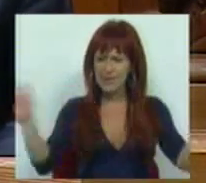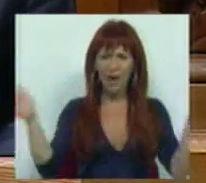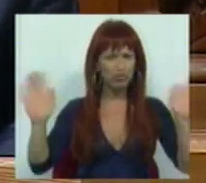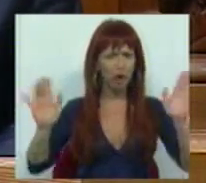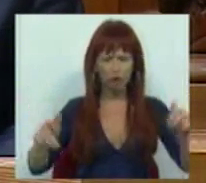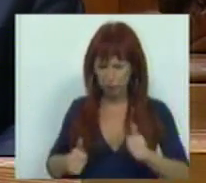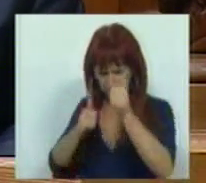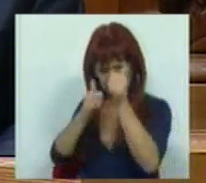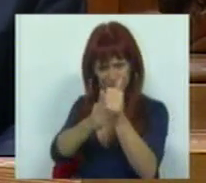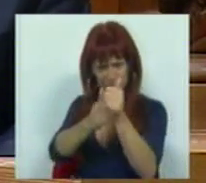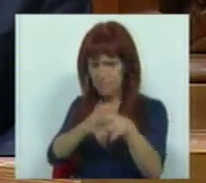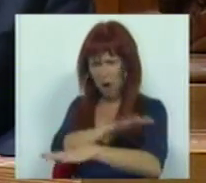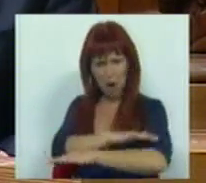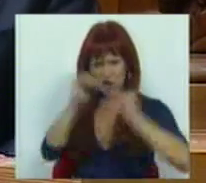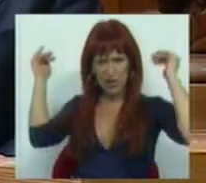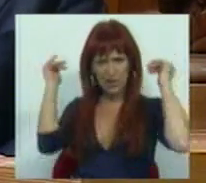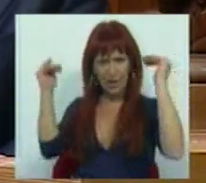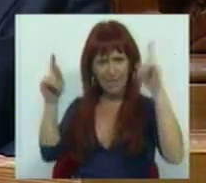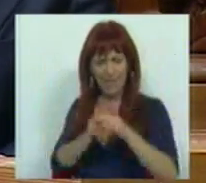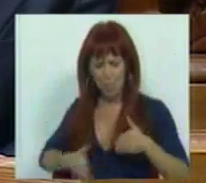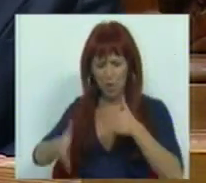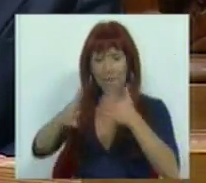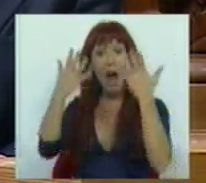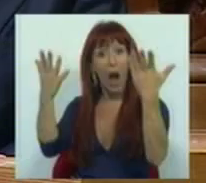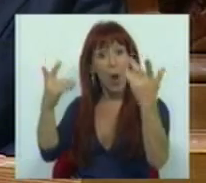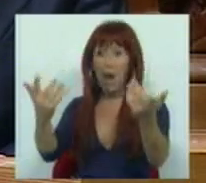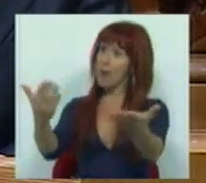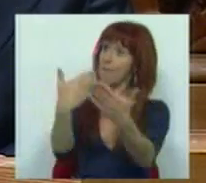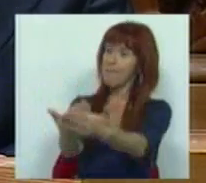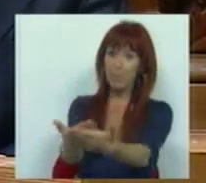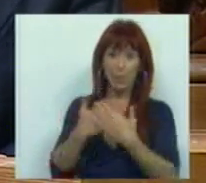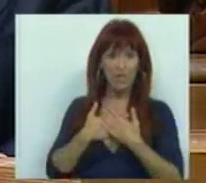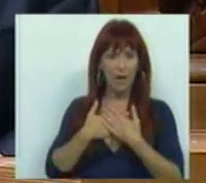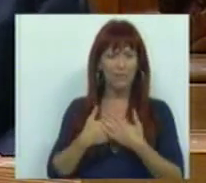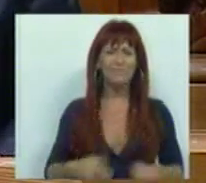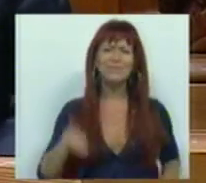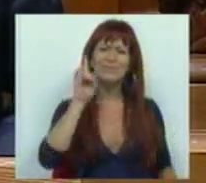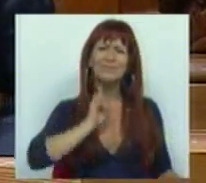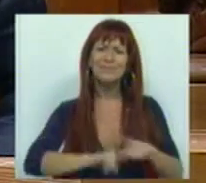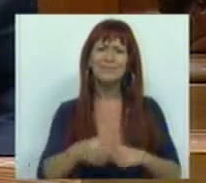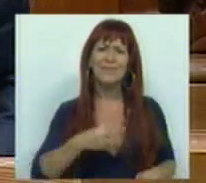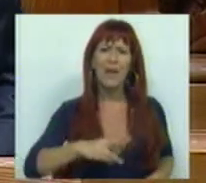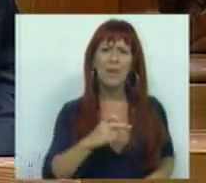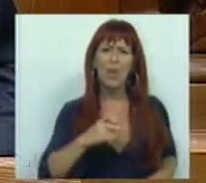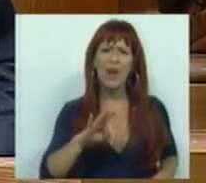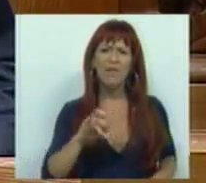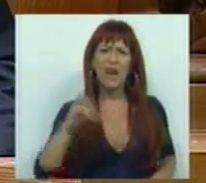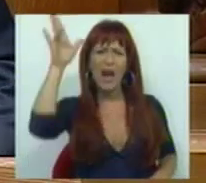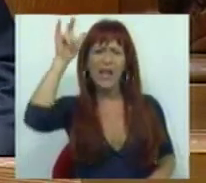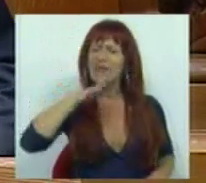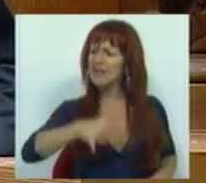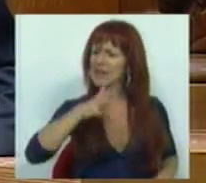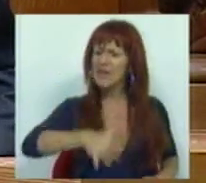já seguiu em maior escala o caminho que agora nos propõem. A senhora deputada Manuela Ferreira Leite tem